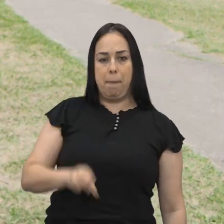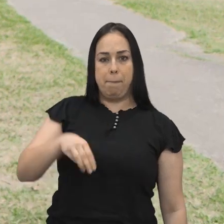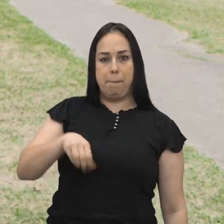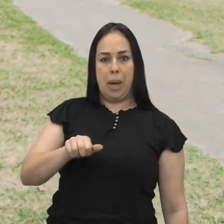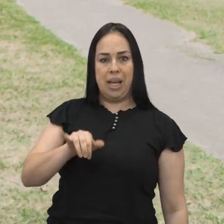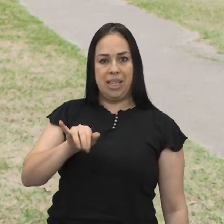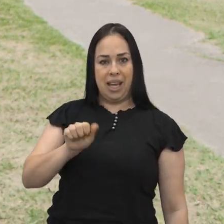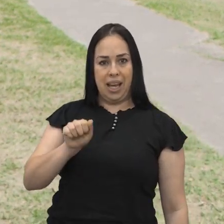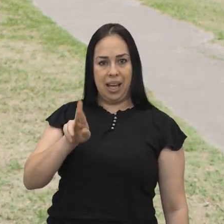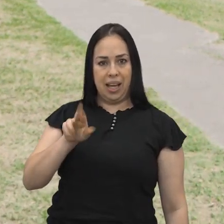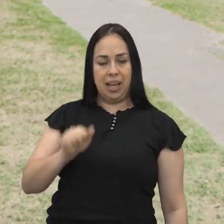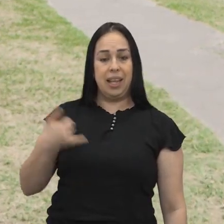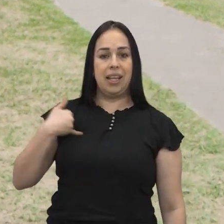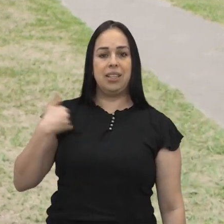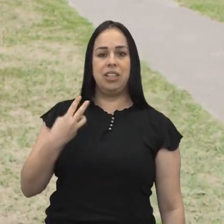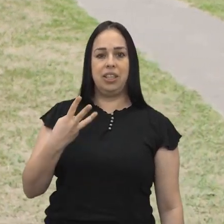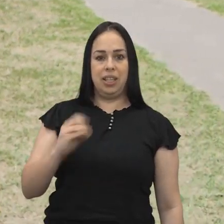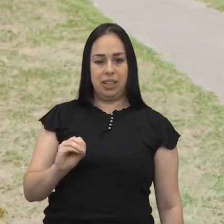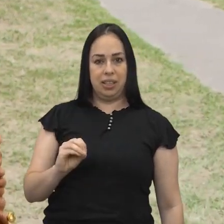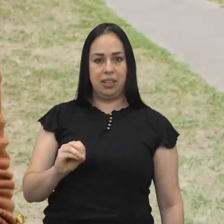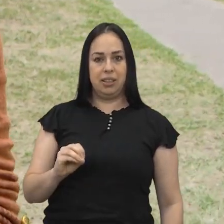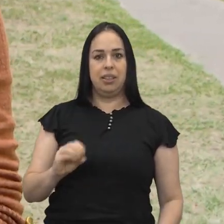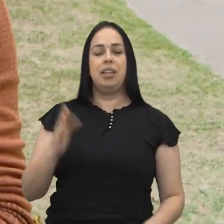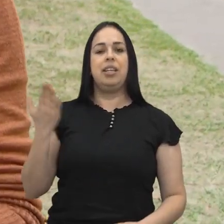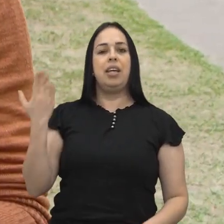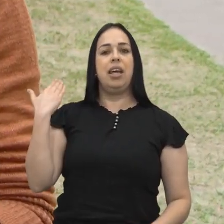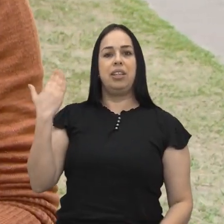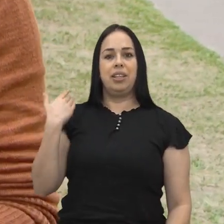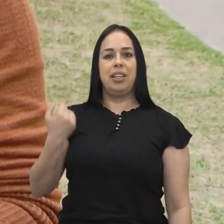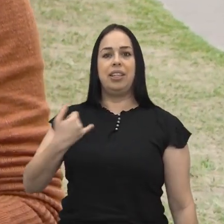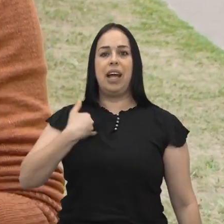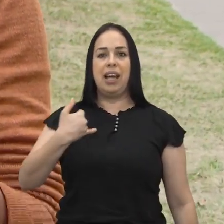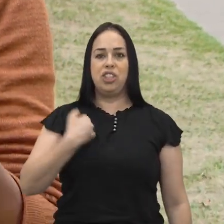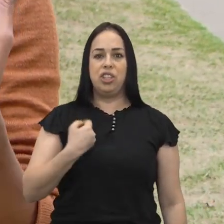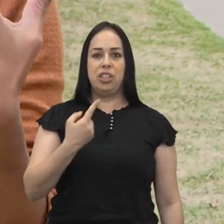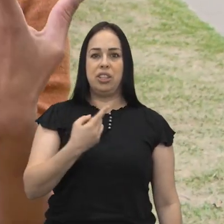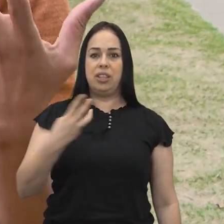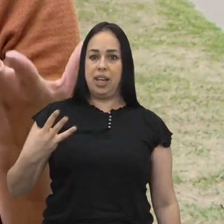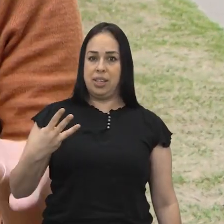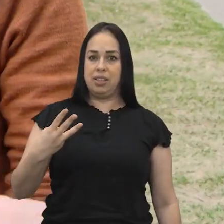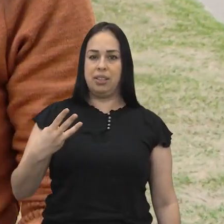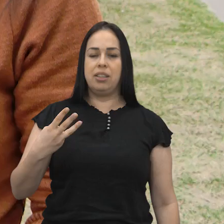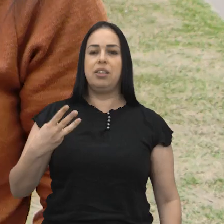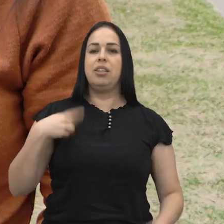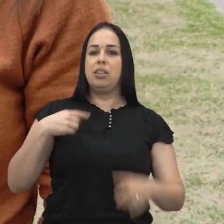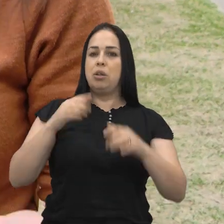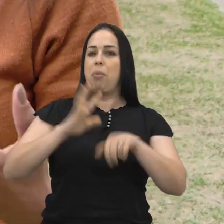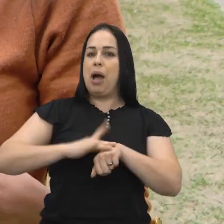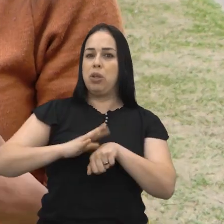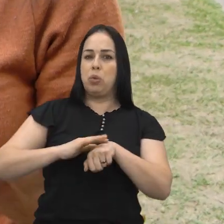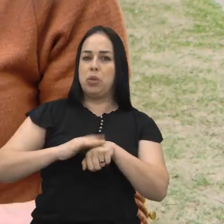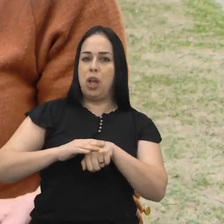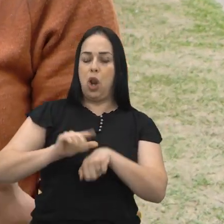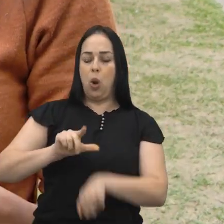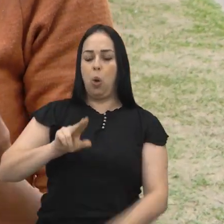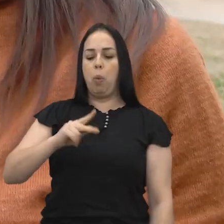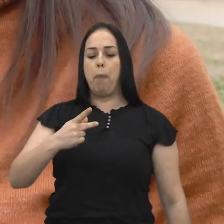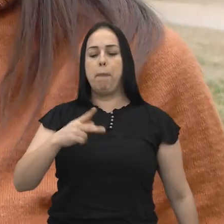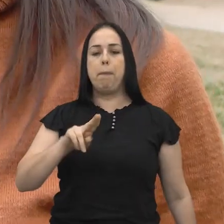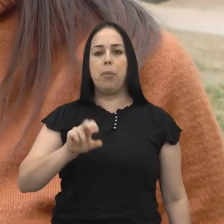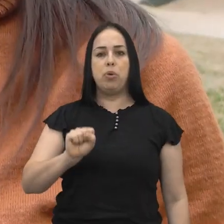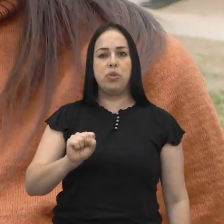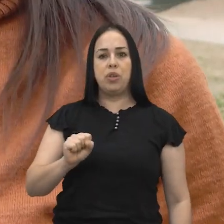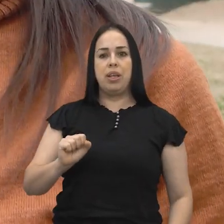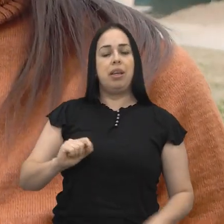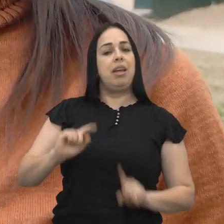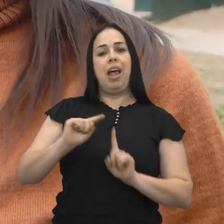a Mayara tem 30 anos aos 13 foi diagnosticada com lupus uma doença autoimune que a